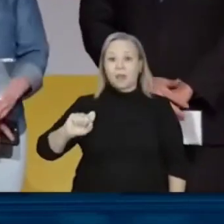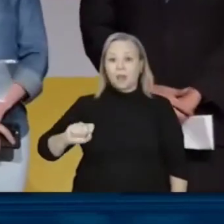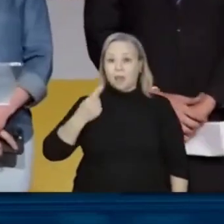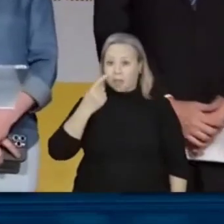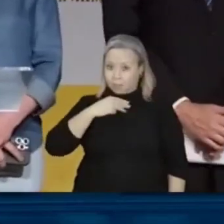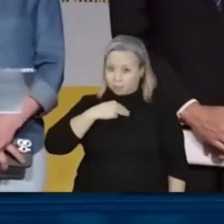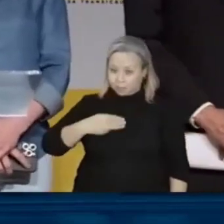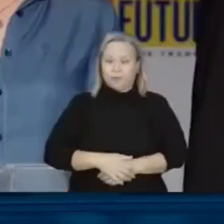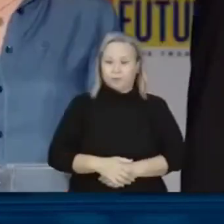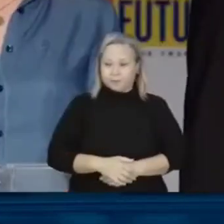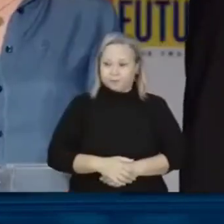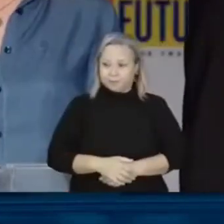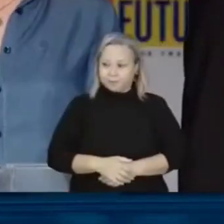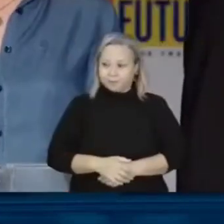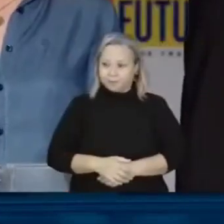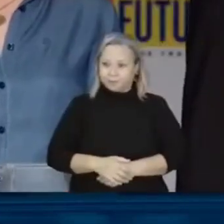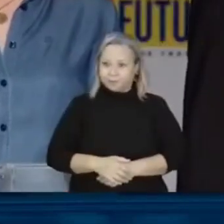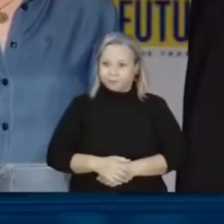Paraná.